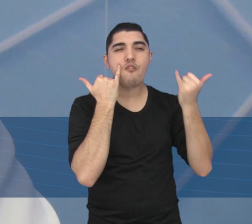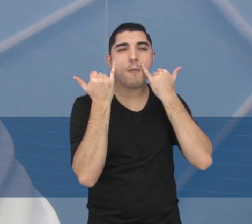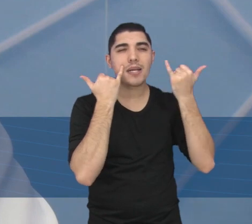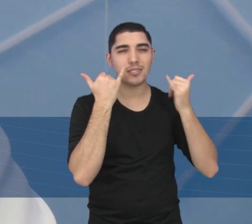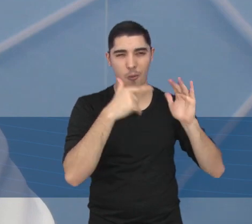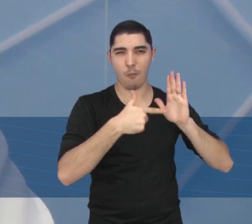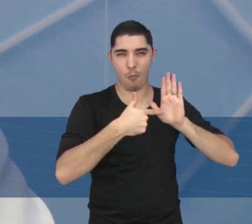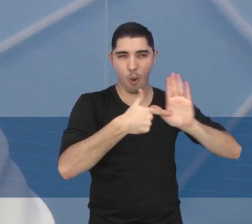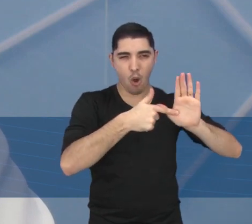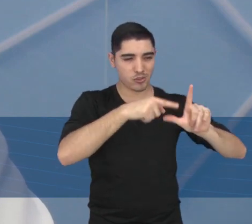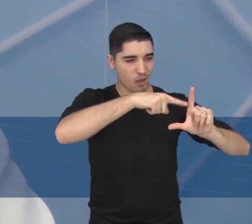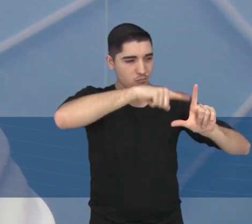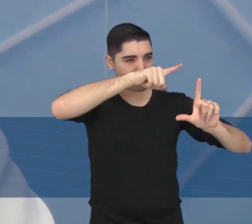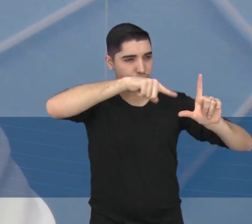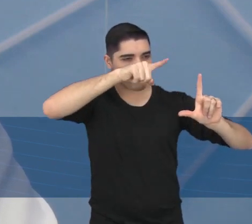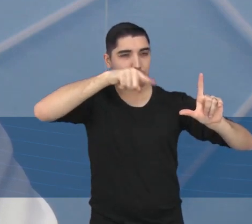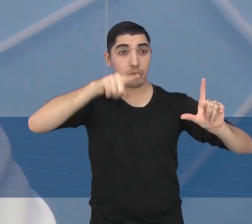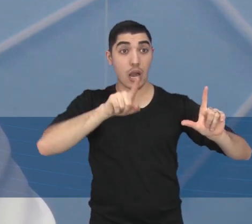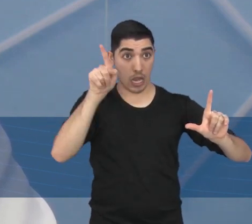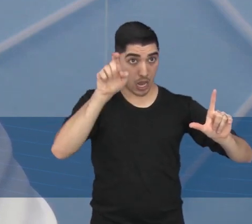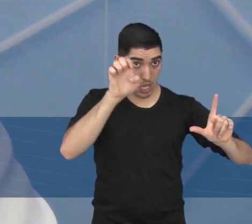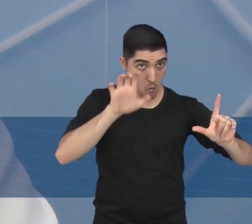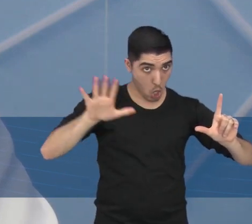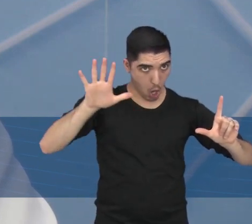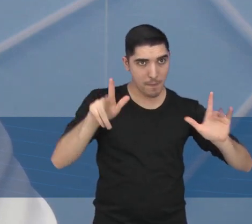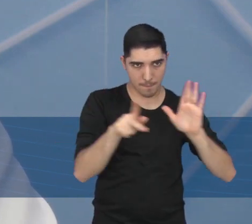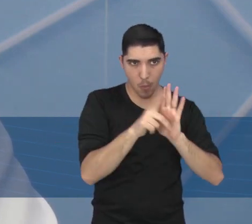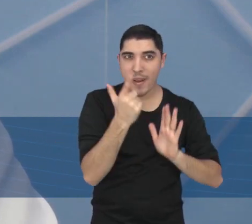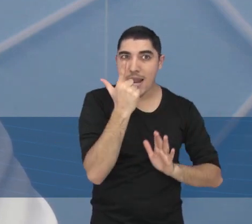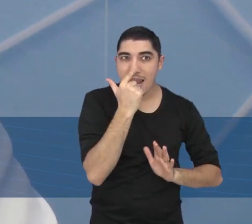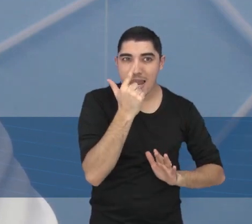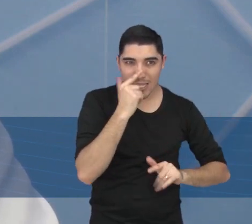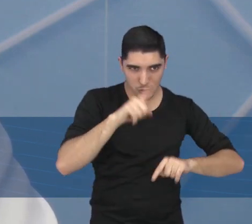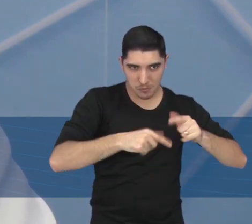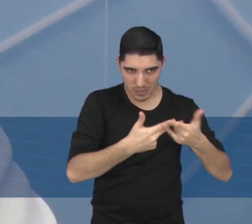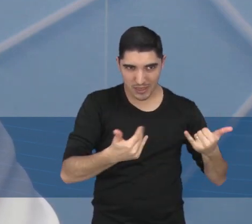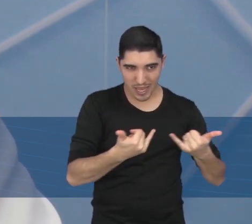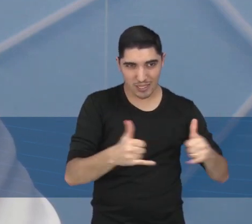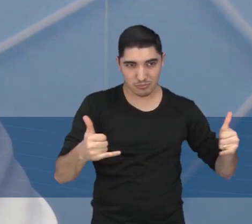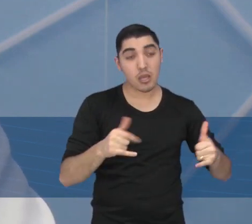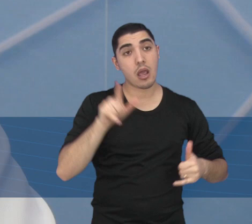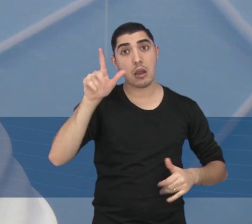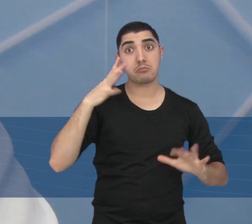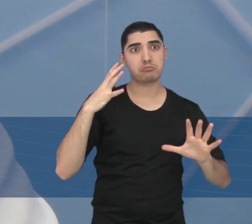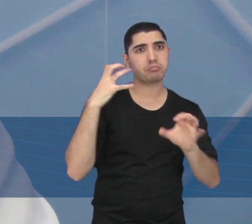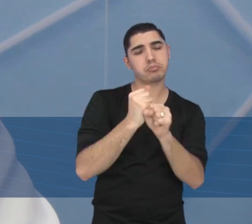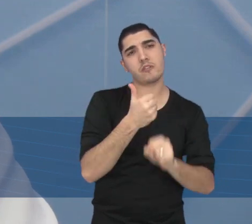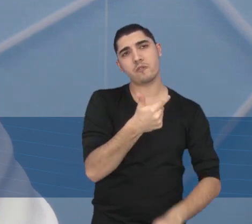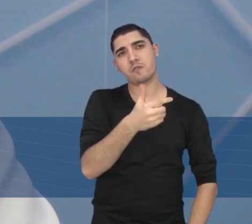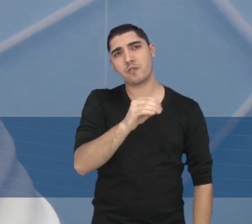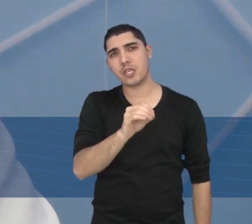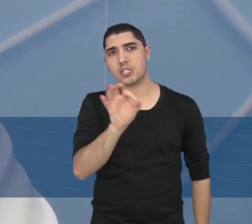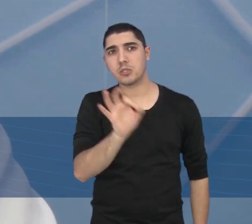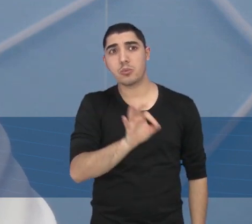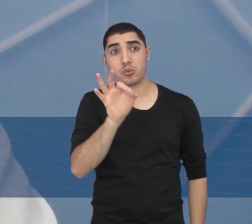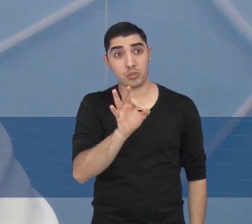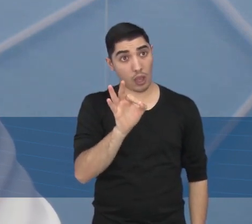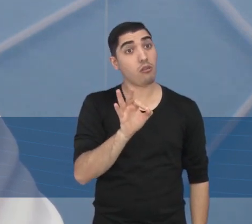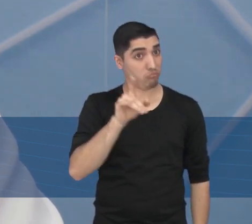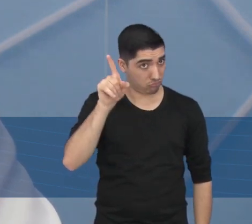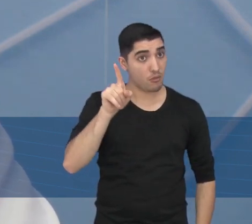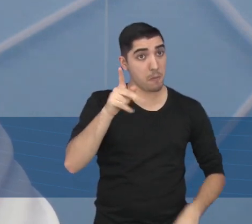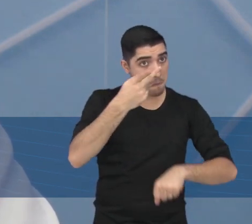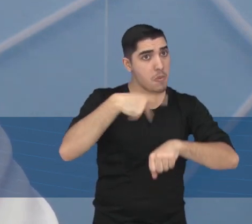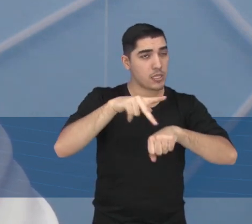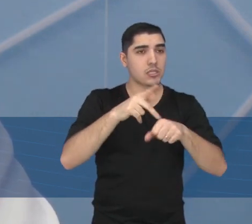de logística reversa, de coleta de eletrônicos, na Europa, giram em torno de 20% para a média dos países, alguns